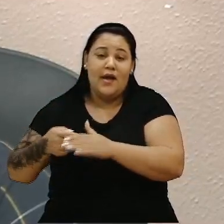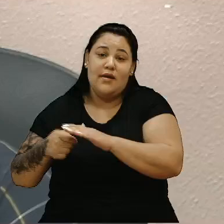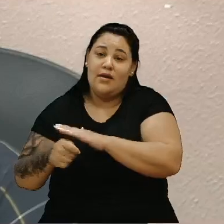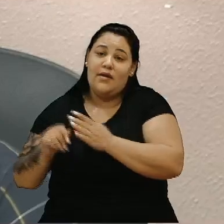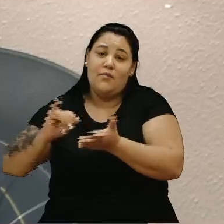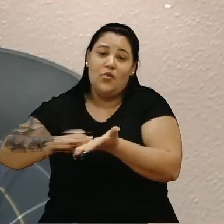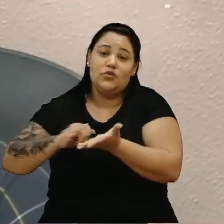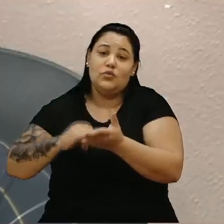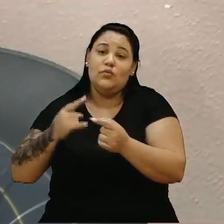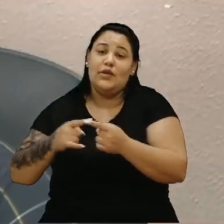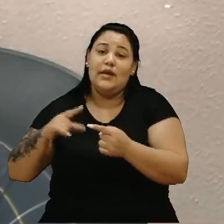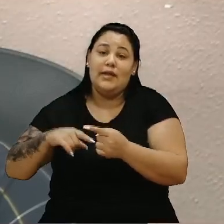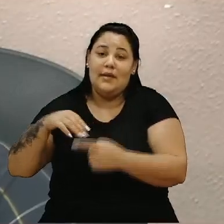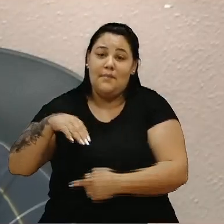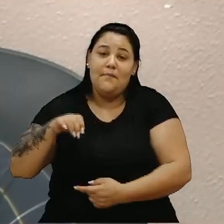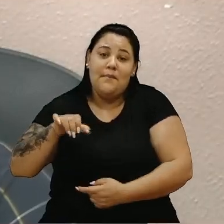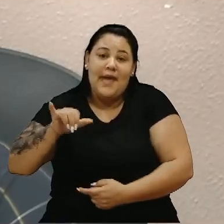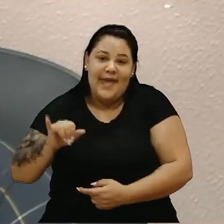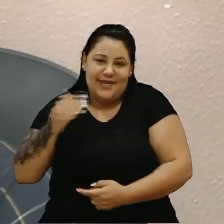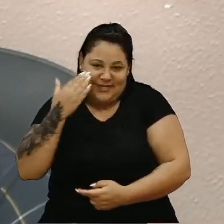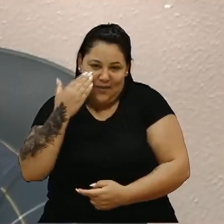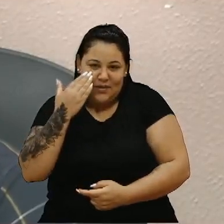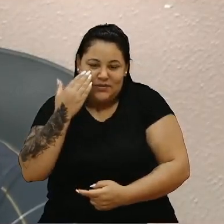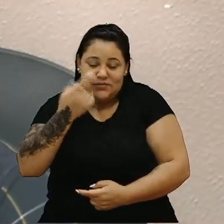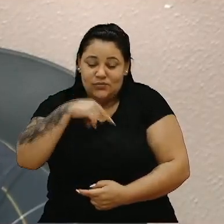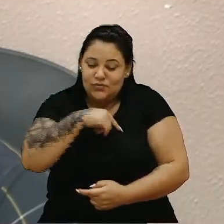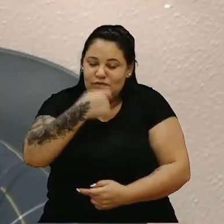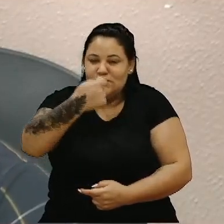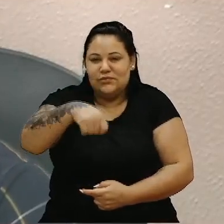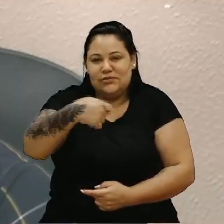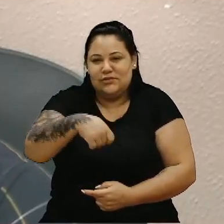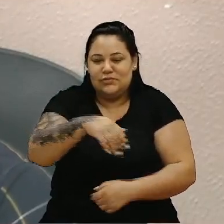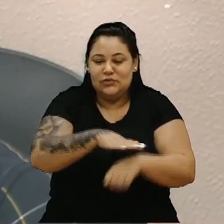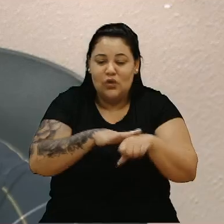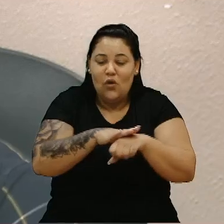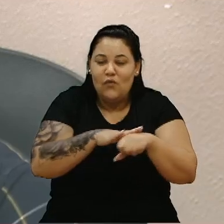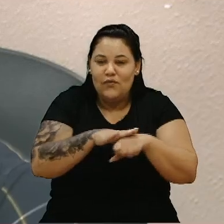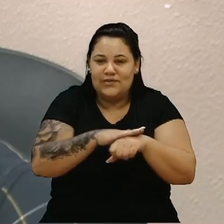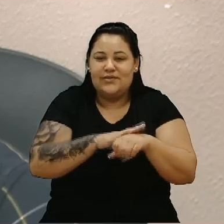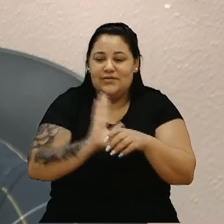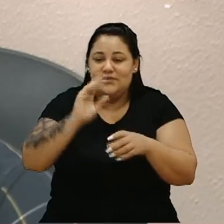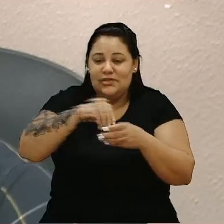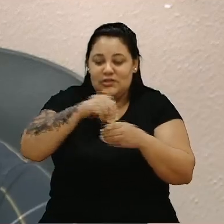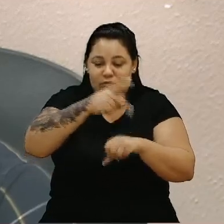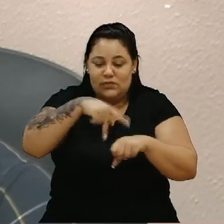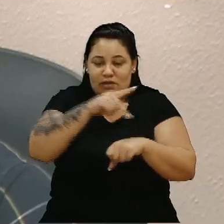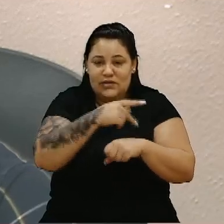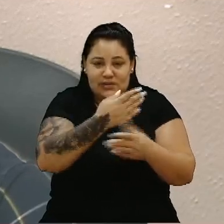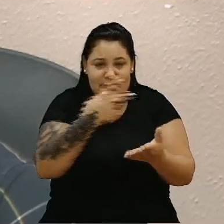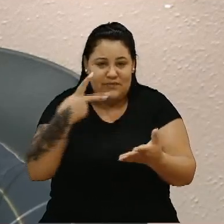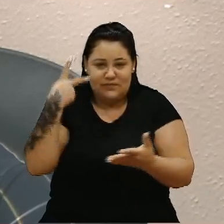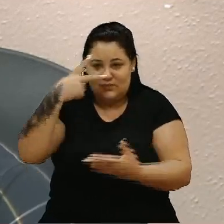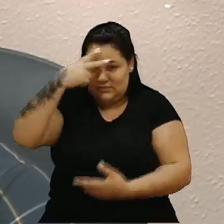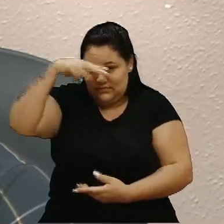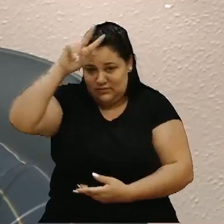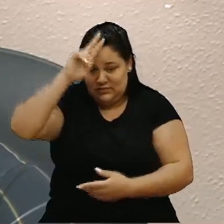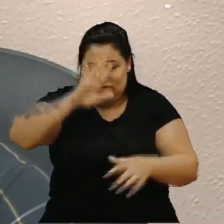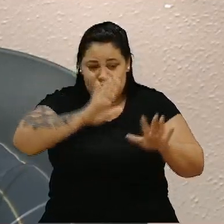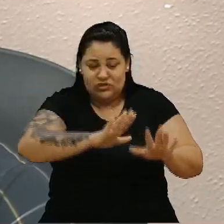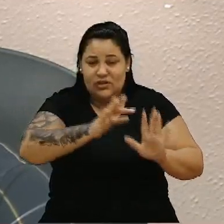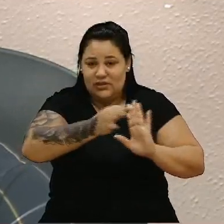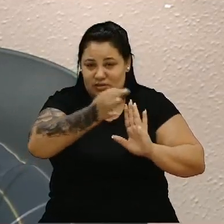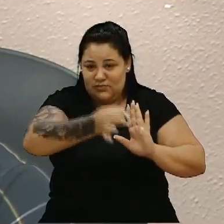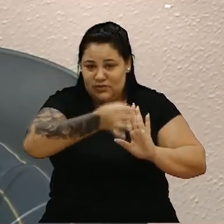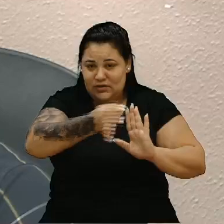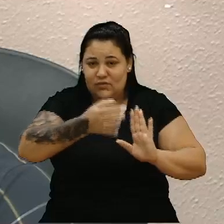um simples. Então, acho que nós precisamos conversar no nosso país e na nossa cidade, vereadora Edson, deixa aqui a nossa sugestão, mas queremos participar